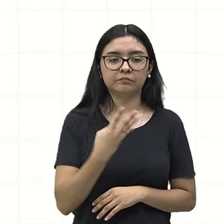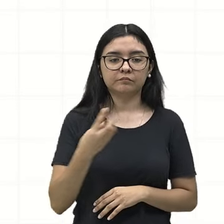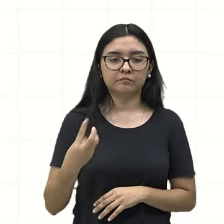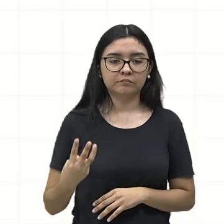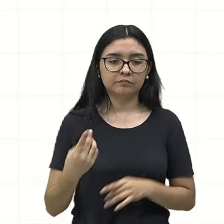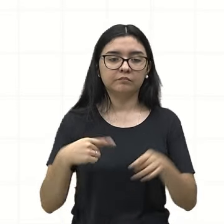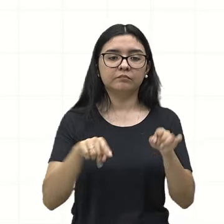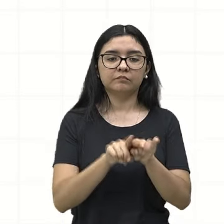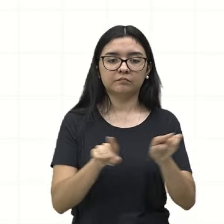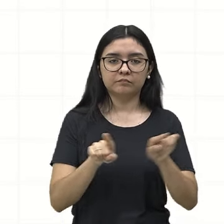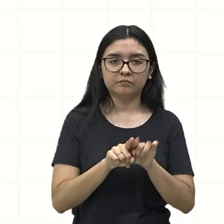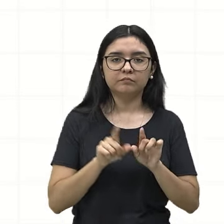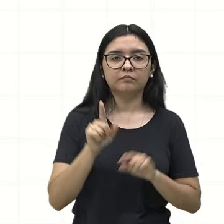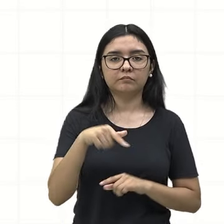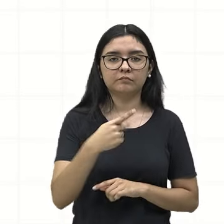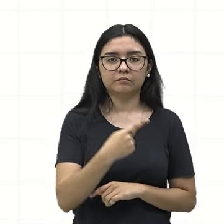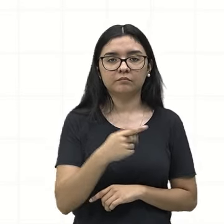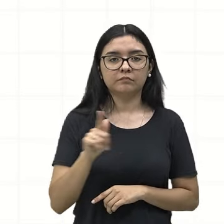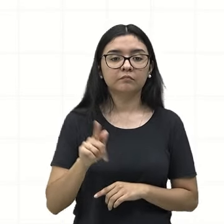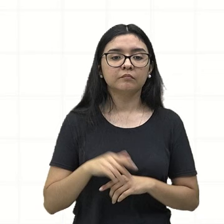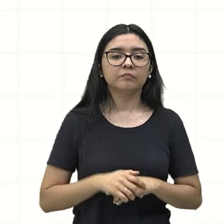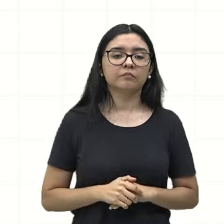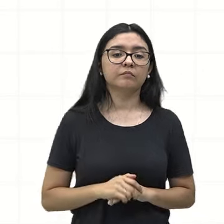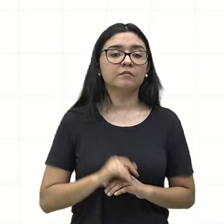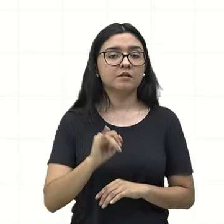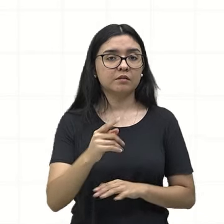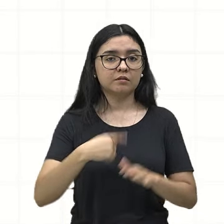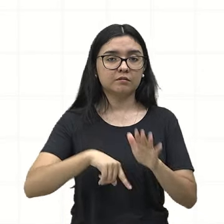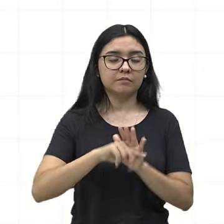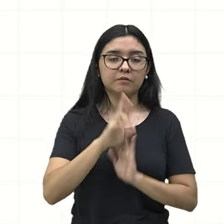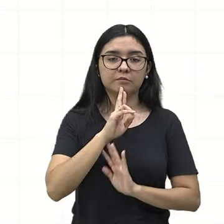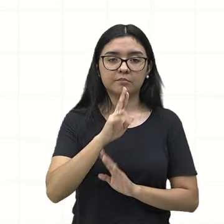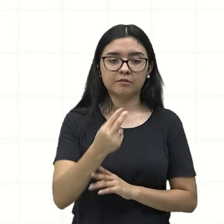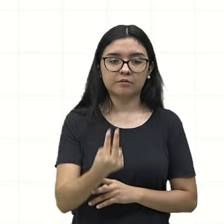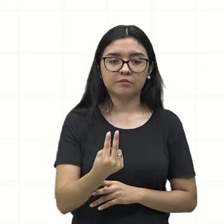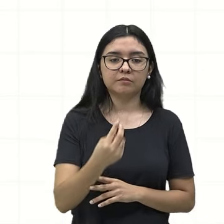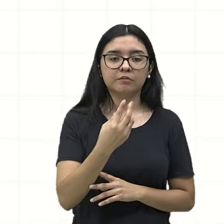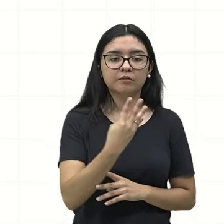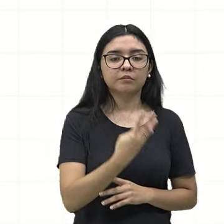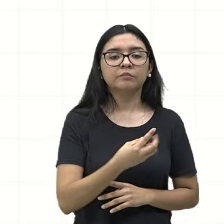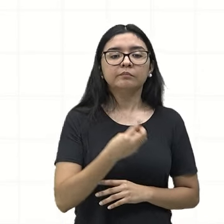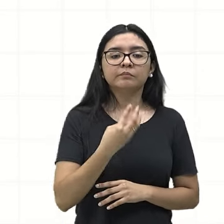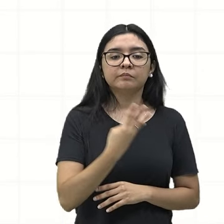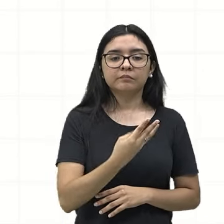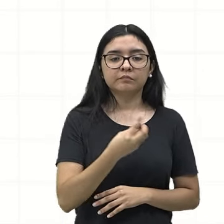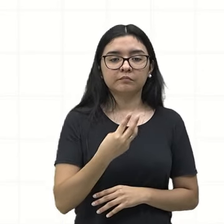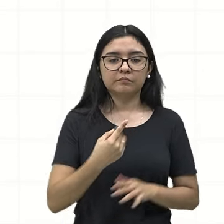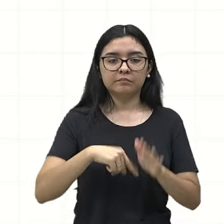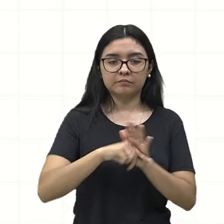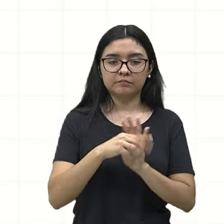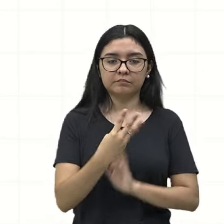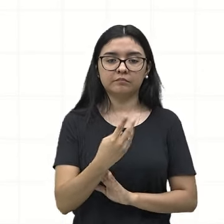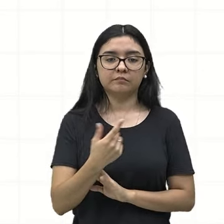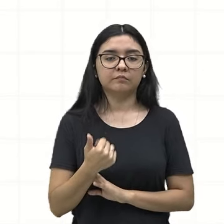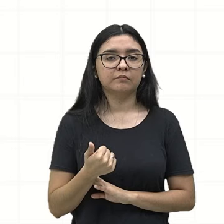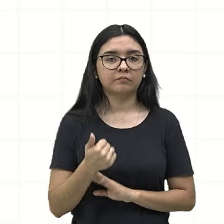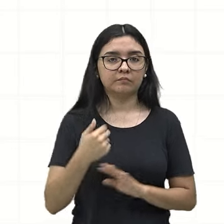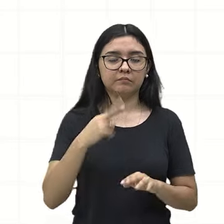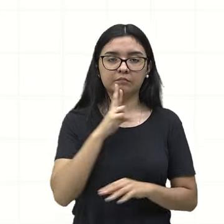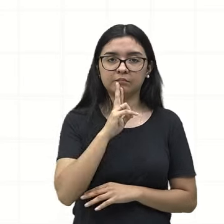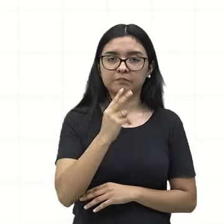primos consecutivos, que quando subtraímos, a resposta também é igual a 2. Ó. Que legal! Então, além